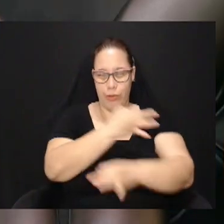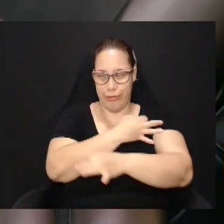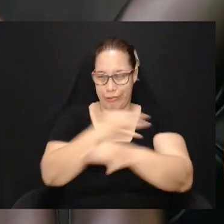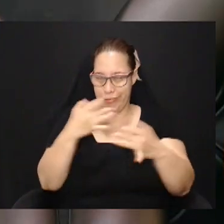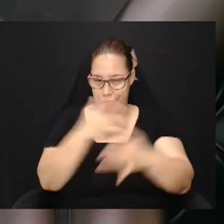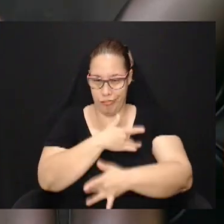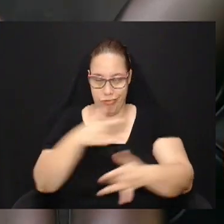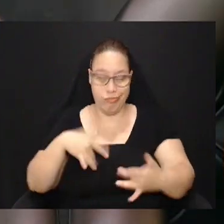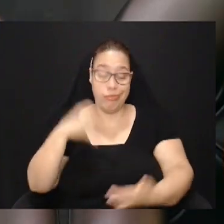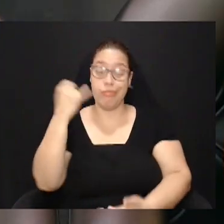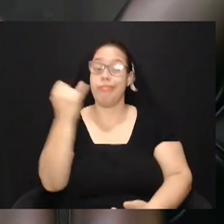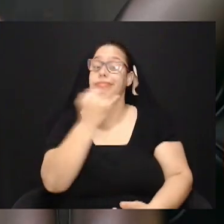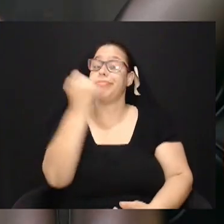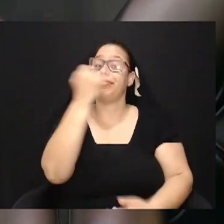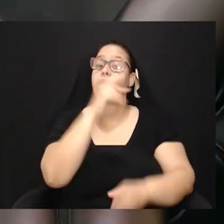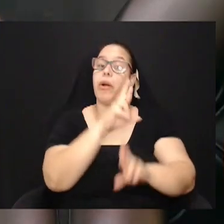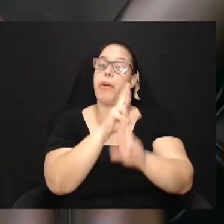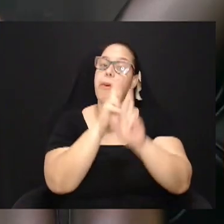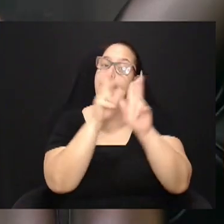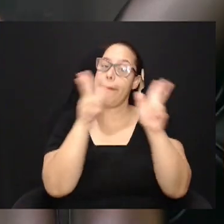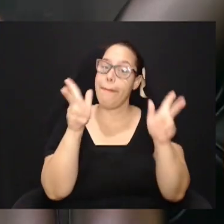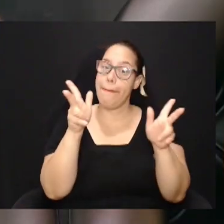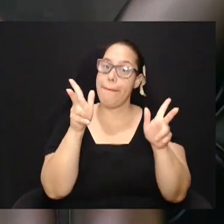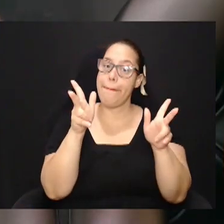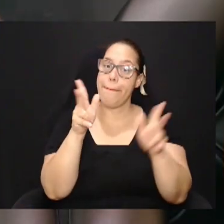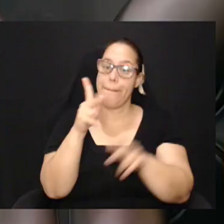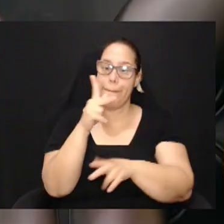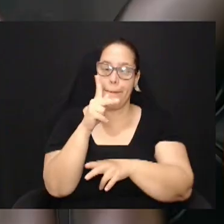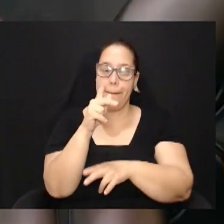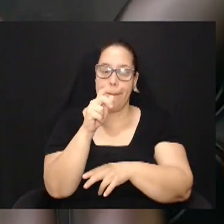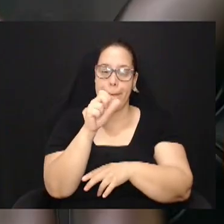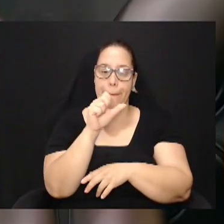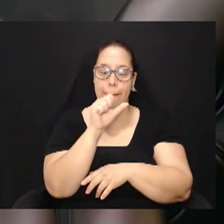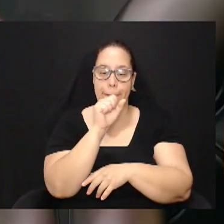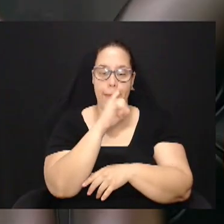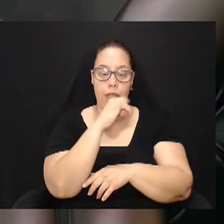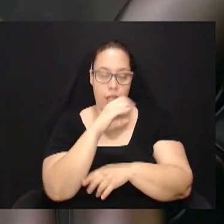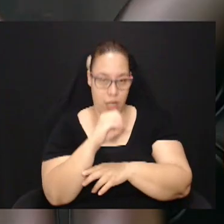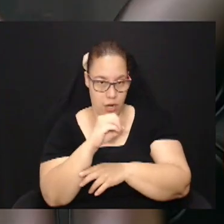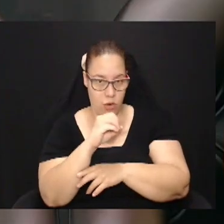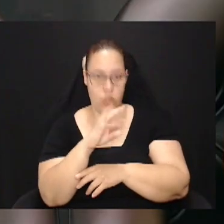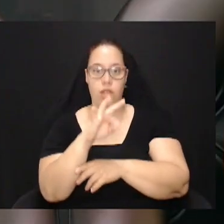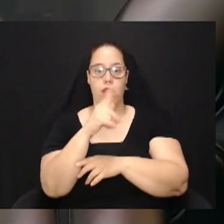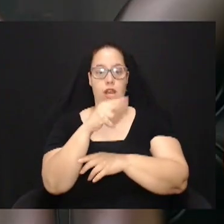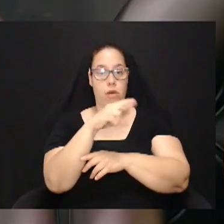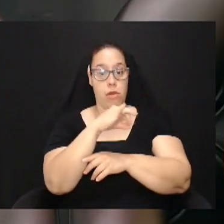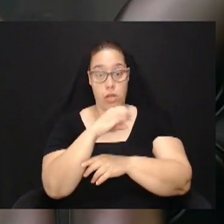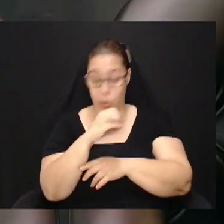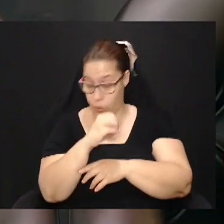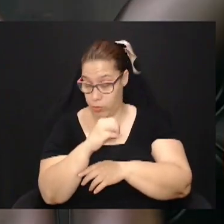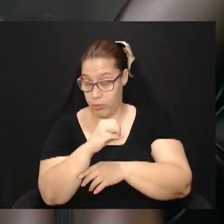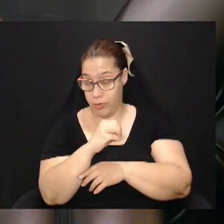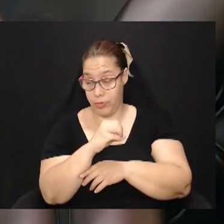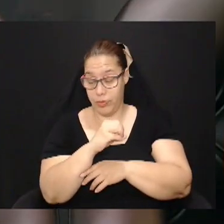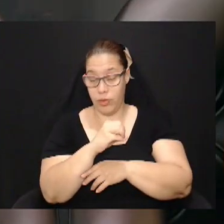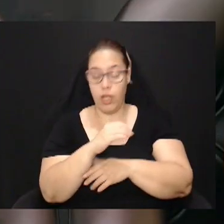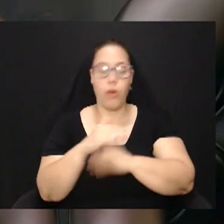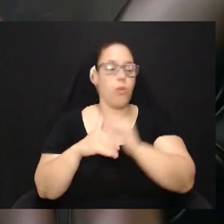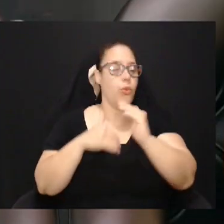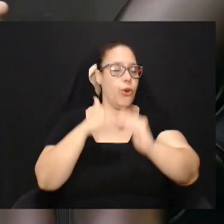é diferente do que é psicoterapêutico, né? Que o processo psicoterapêutico é um processo feito